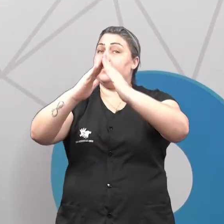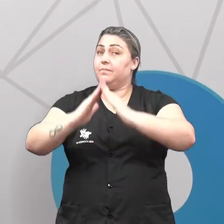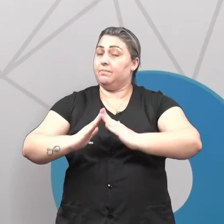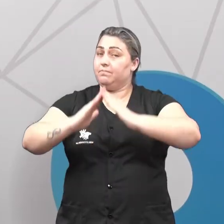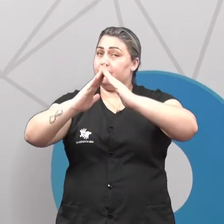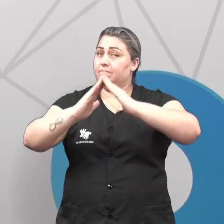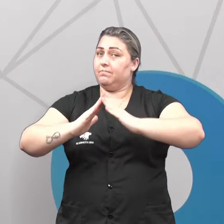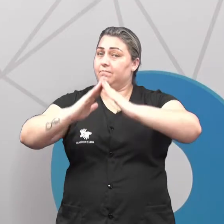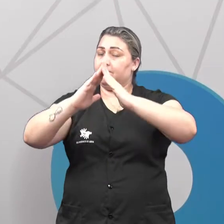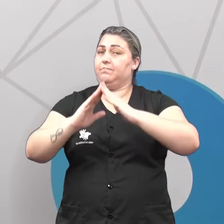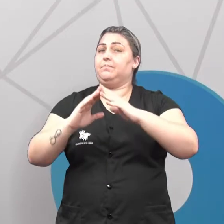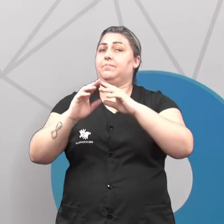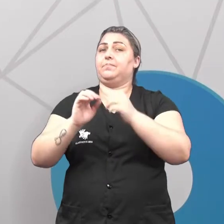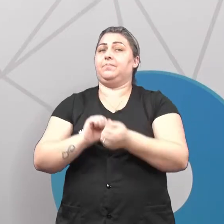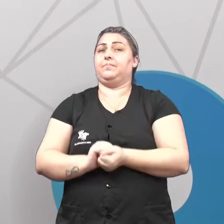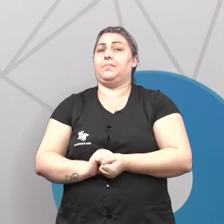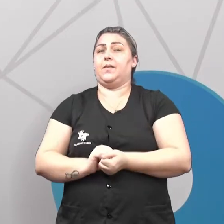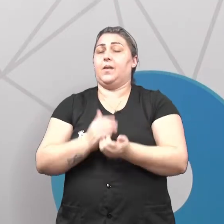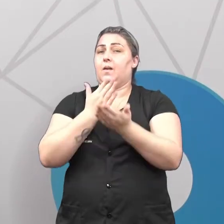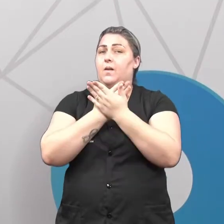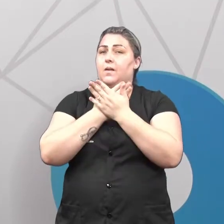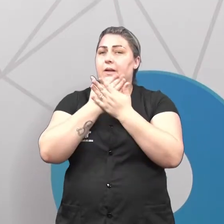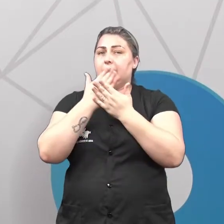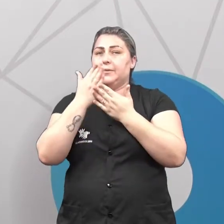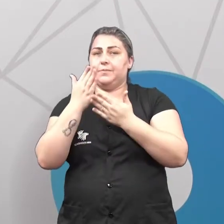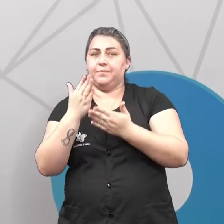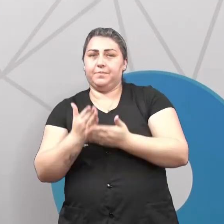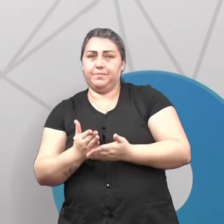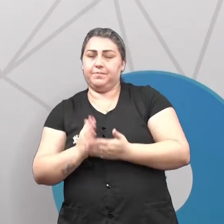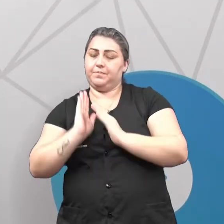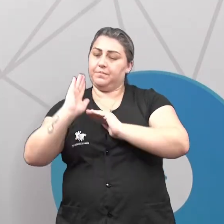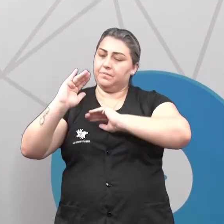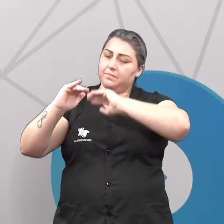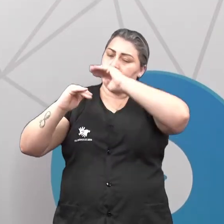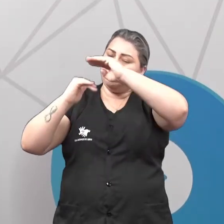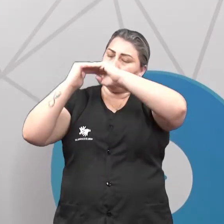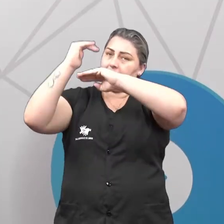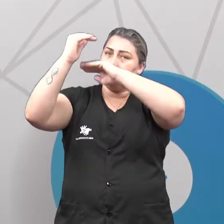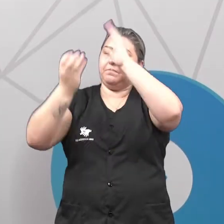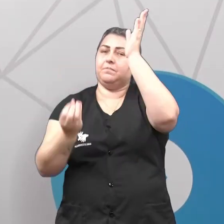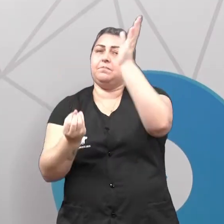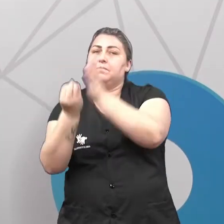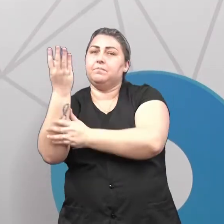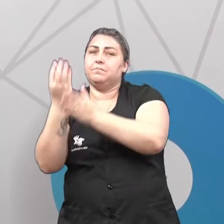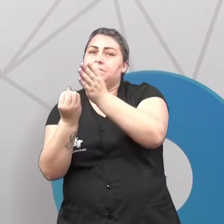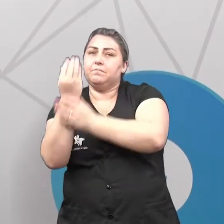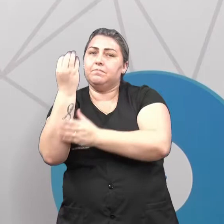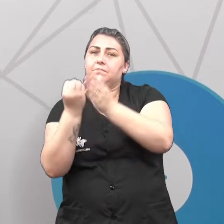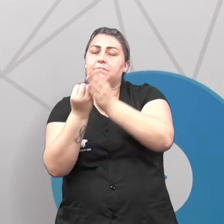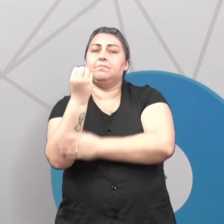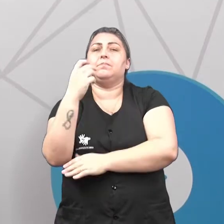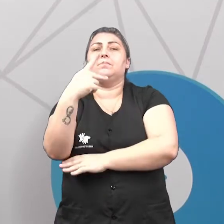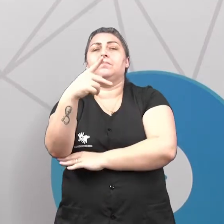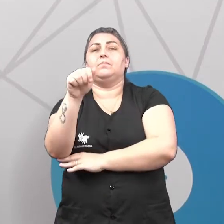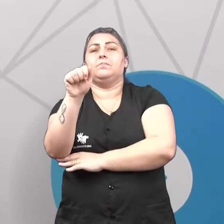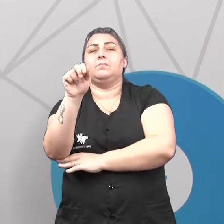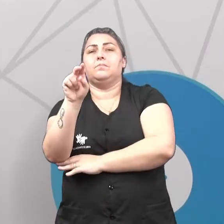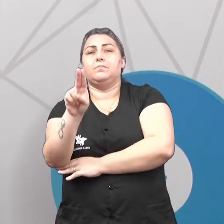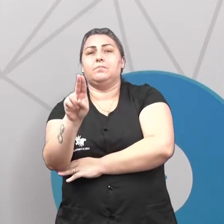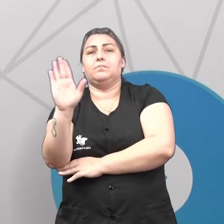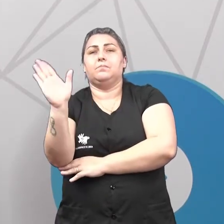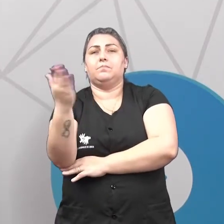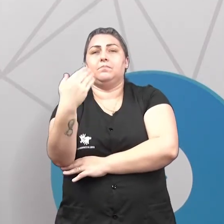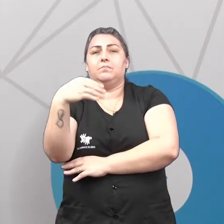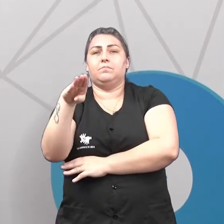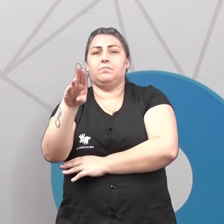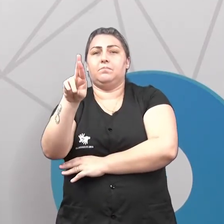a colônia, melhor, ela começa a desenvolver nessa produção do pau-brasil. Só que em um determinado